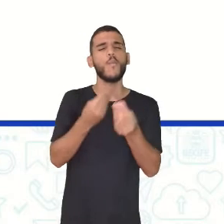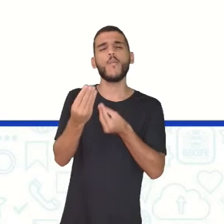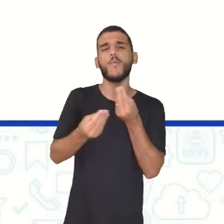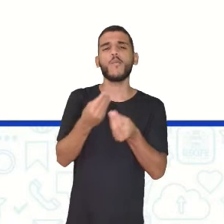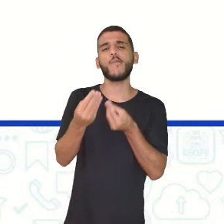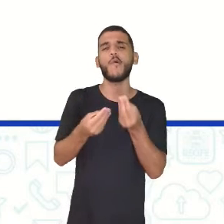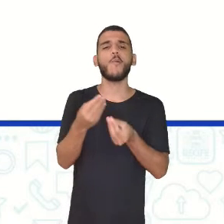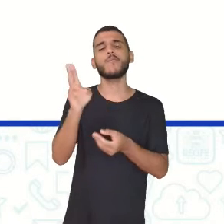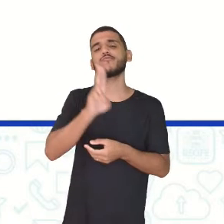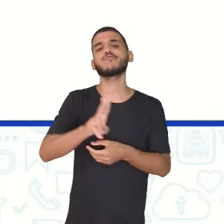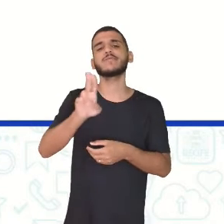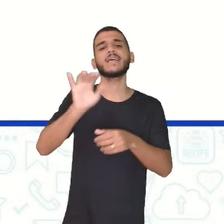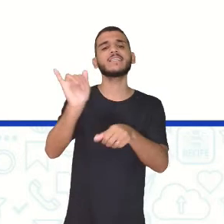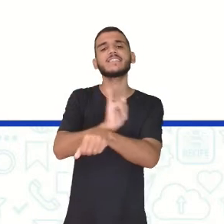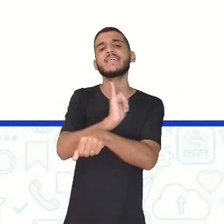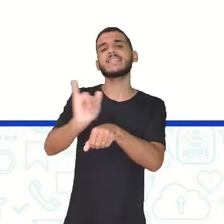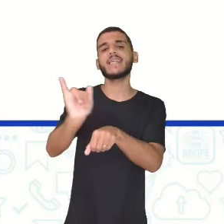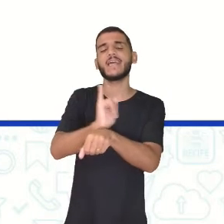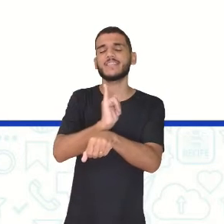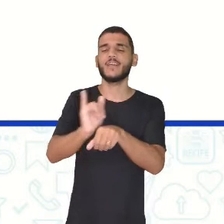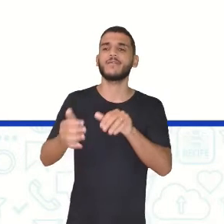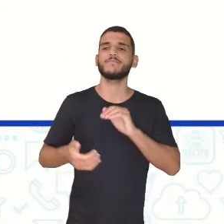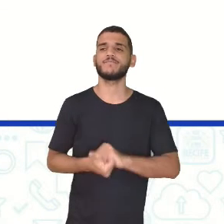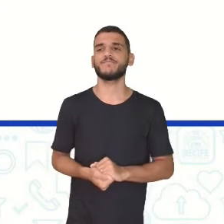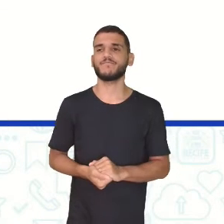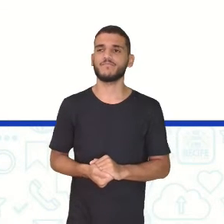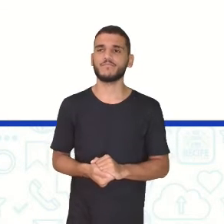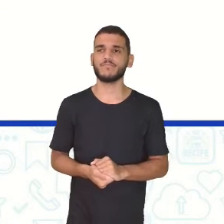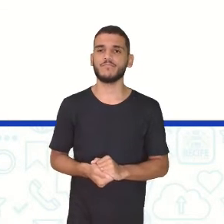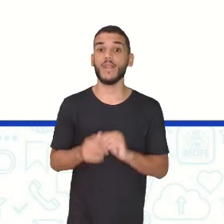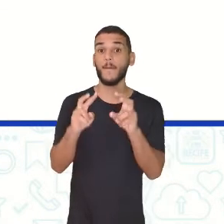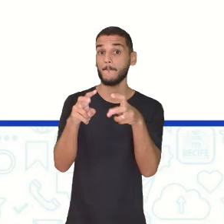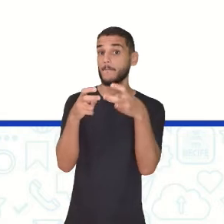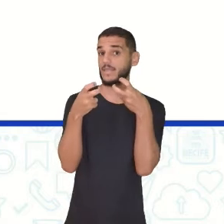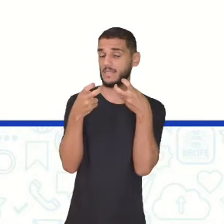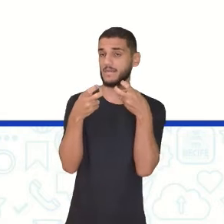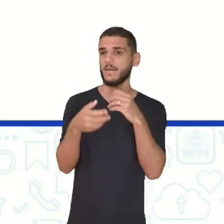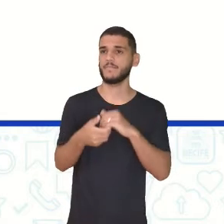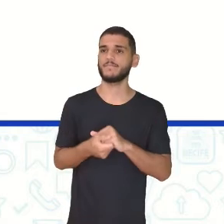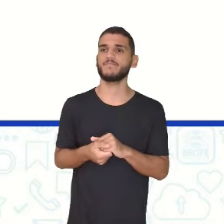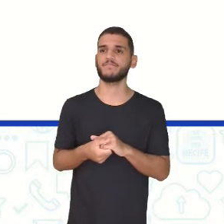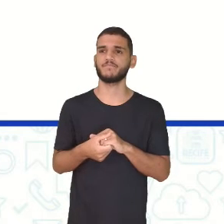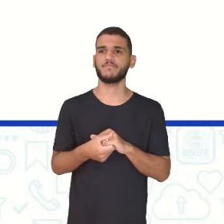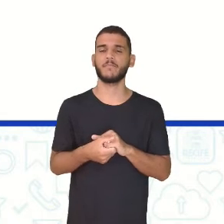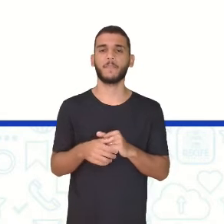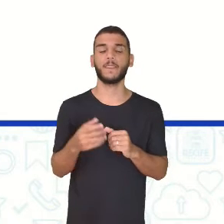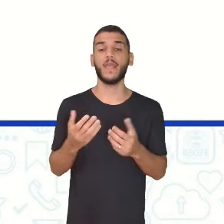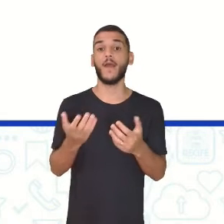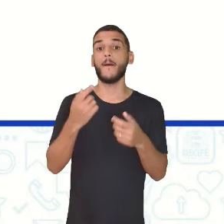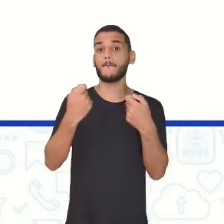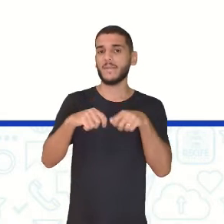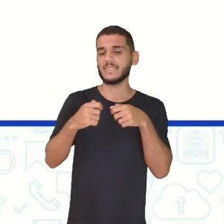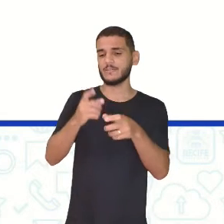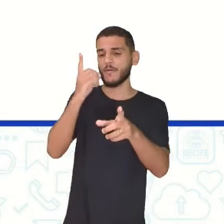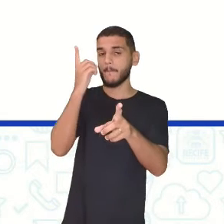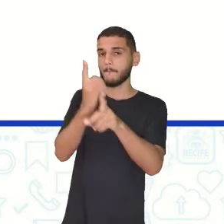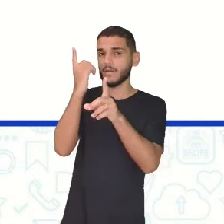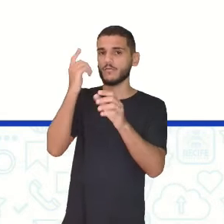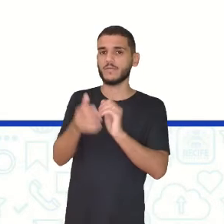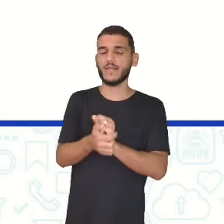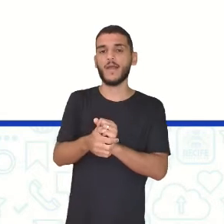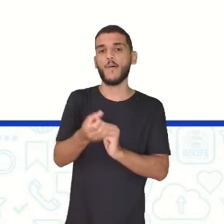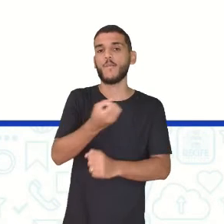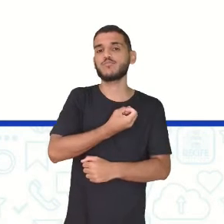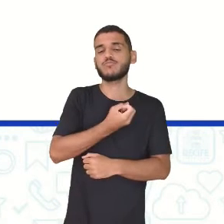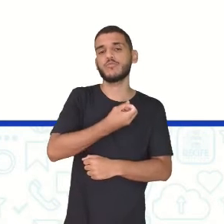arredondamento, esse valorzinho aí aproximado? Observe o seguinte, eu quero identificar aí o número